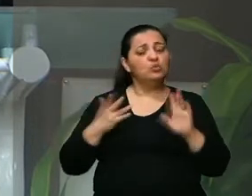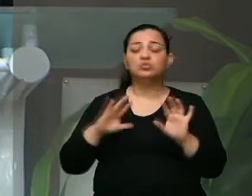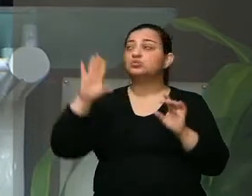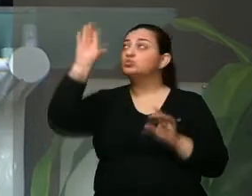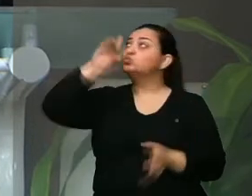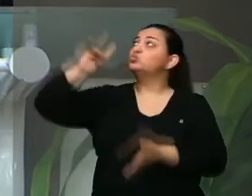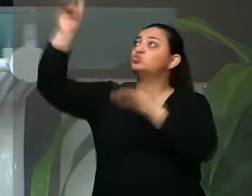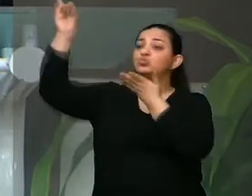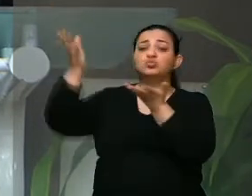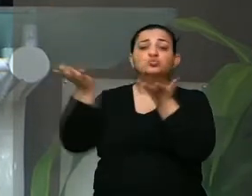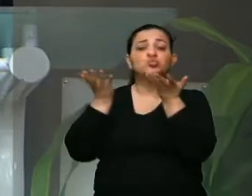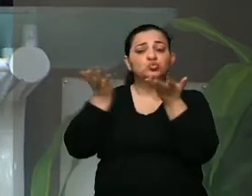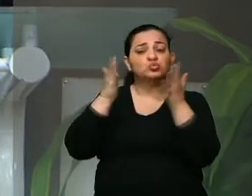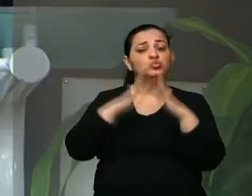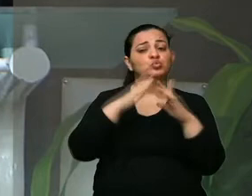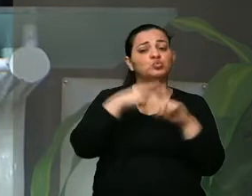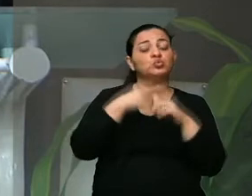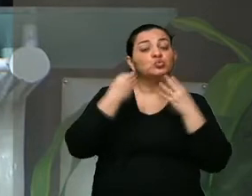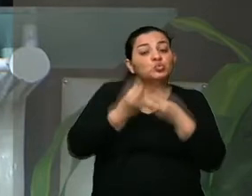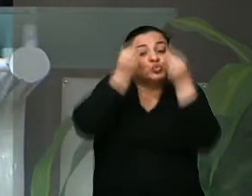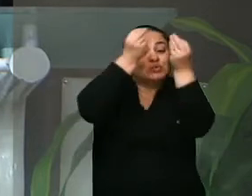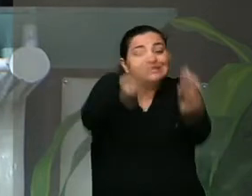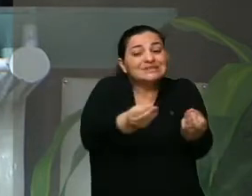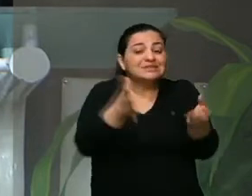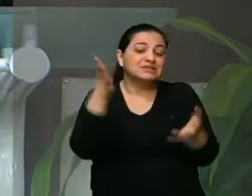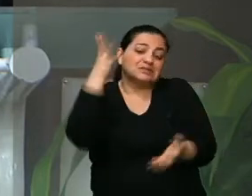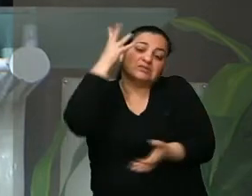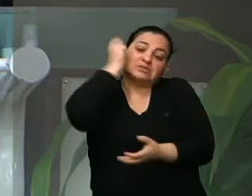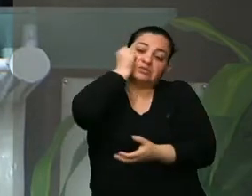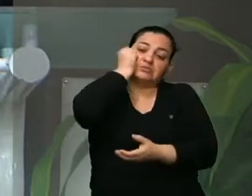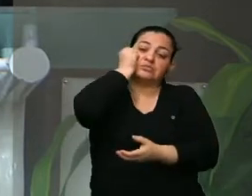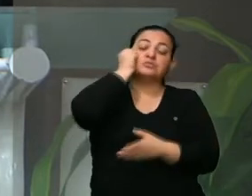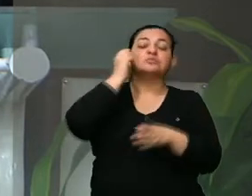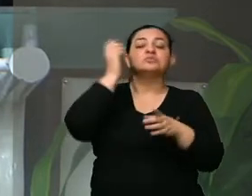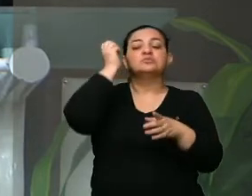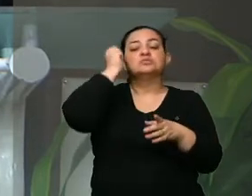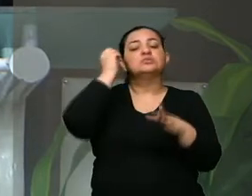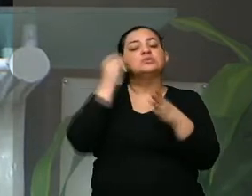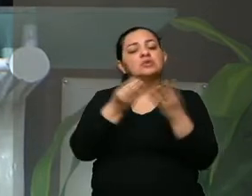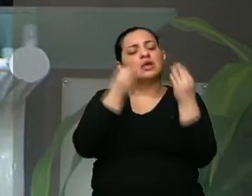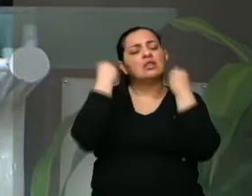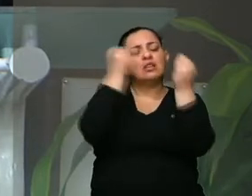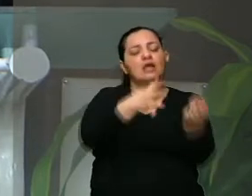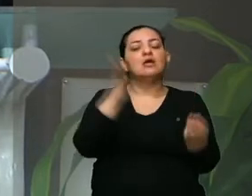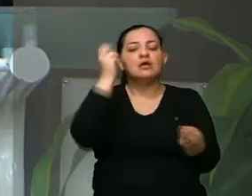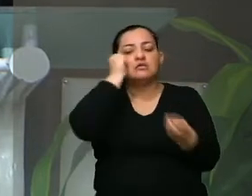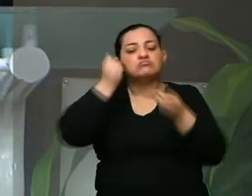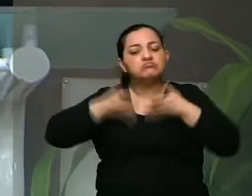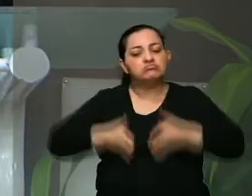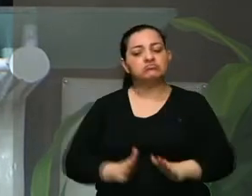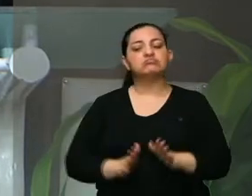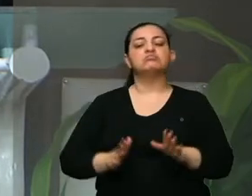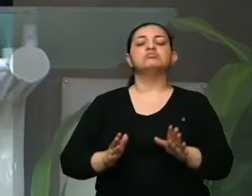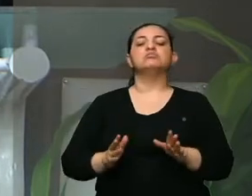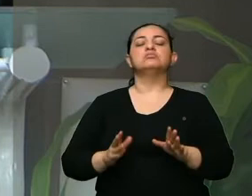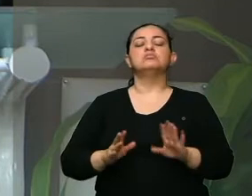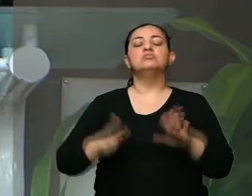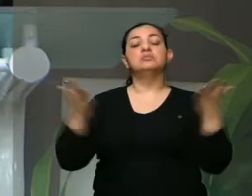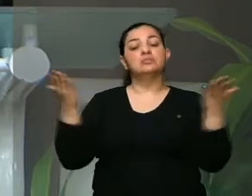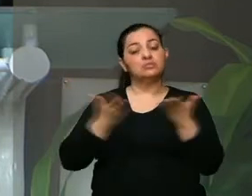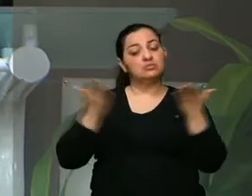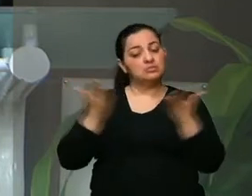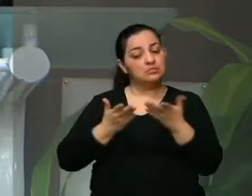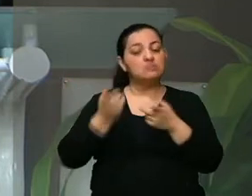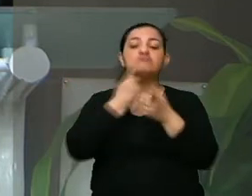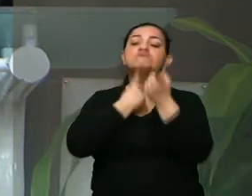tomar sua igreja hoje e dar lhe a adoção ele dá o seu nascimento e agora ele